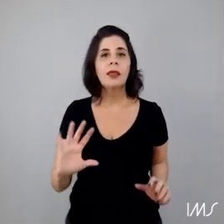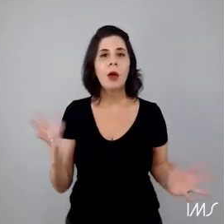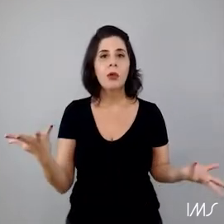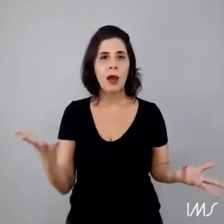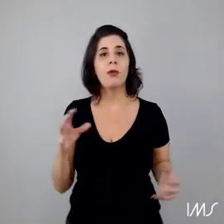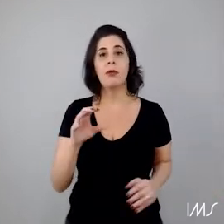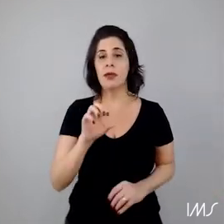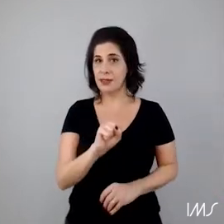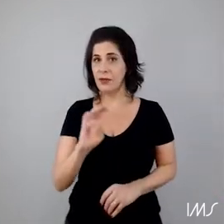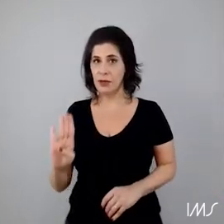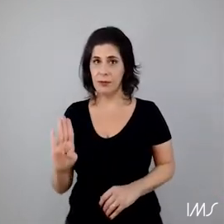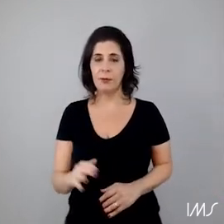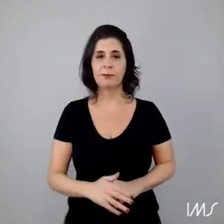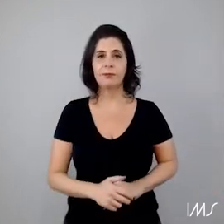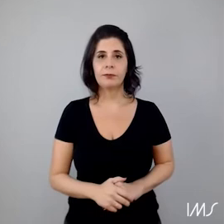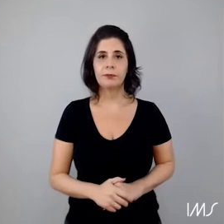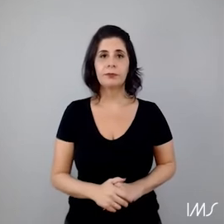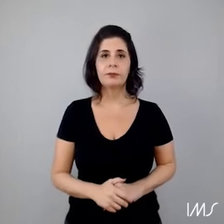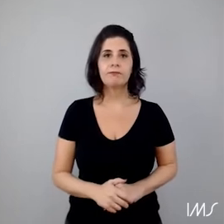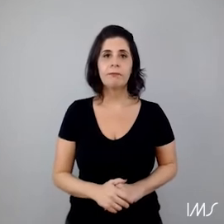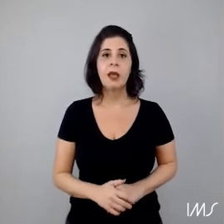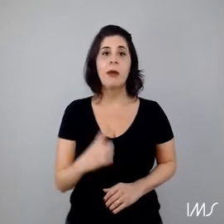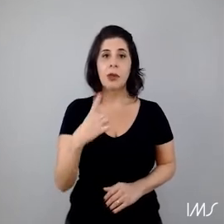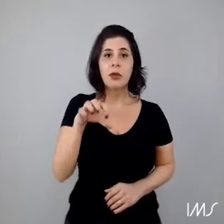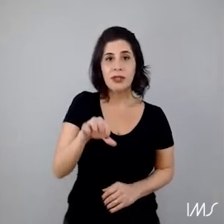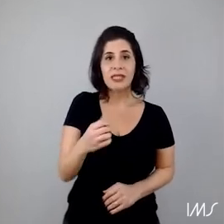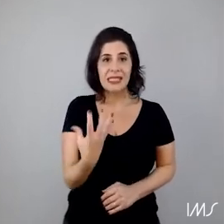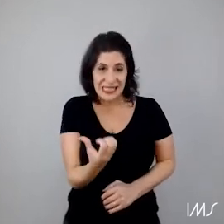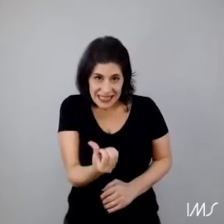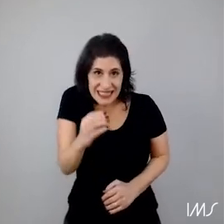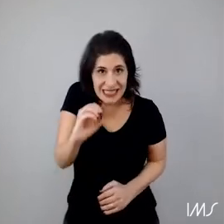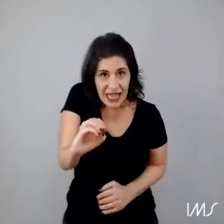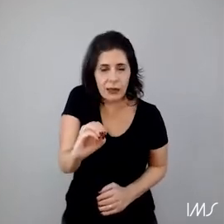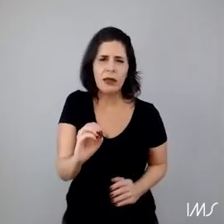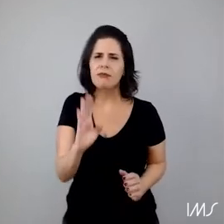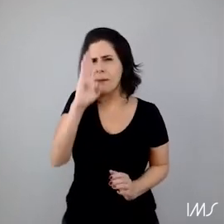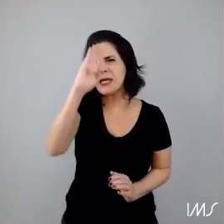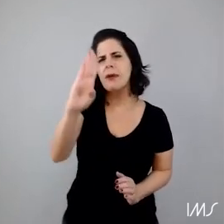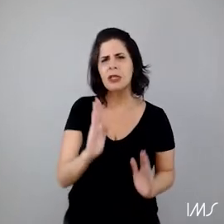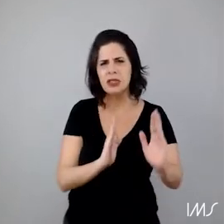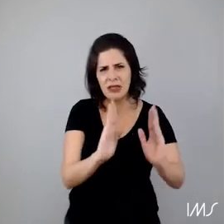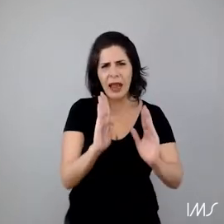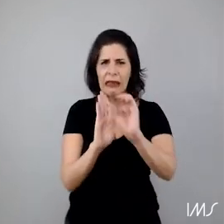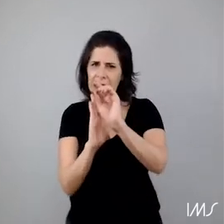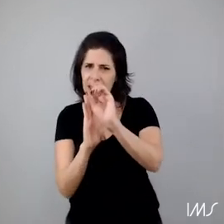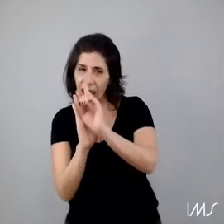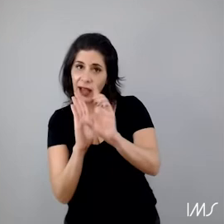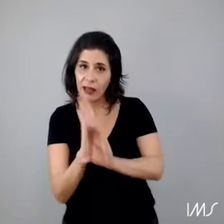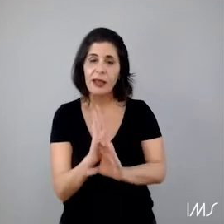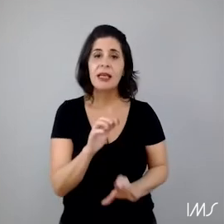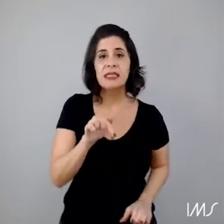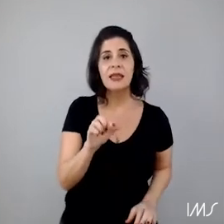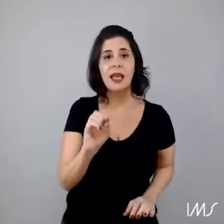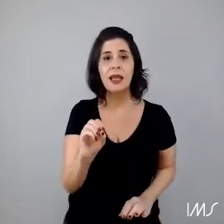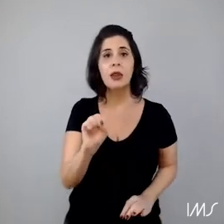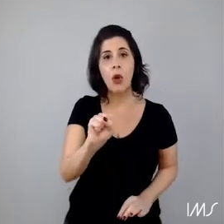Stefania Abril Plural. No final dos anos 60, e sobretudo nas décadas de 70 e 80, ocorreu no